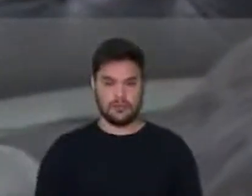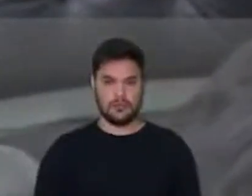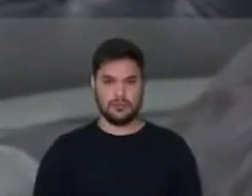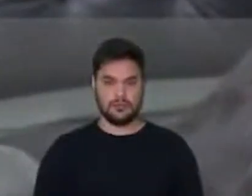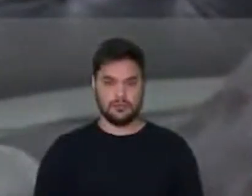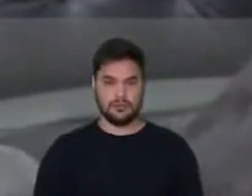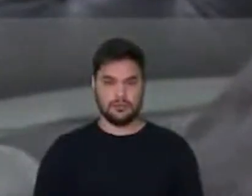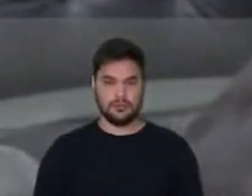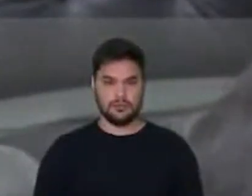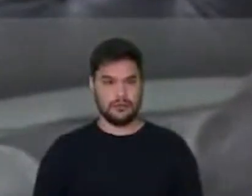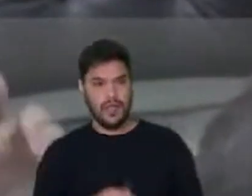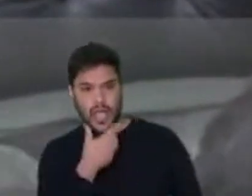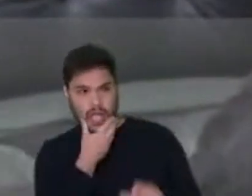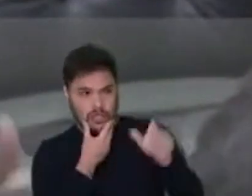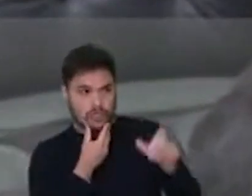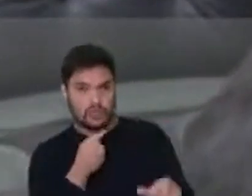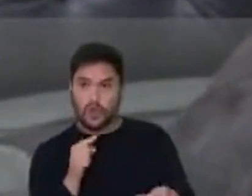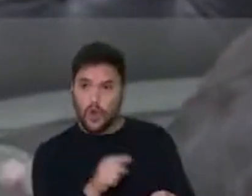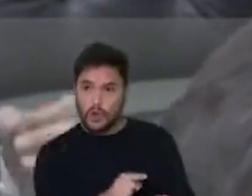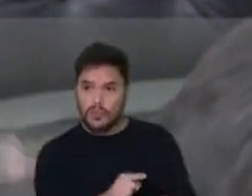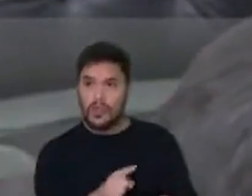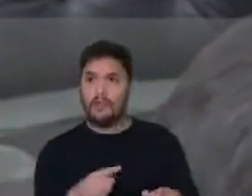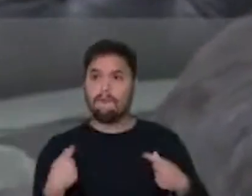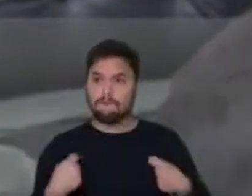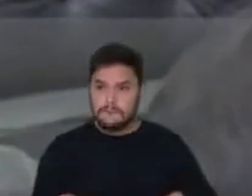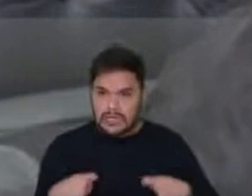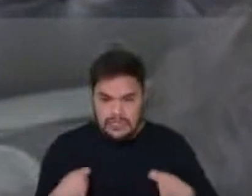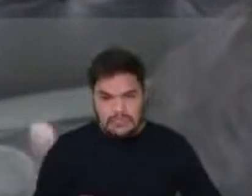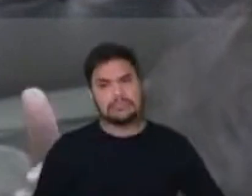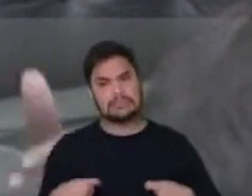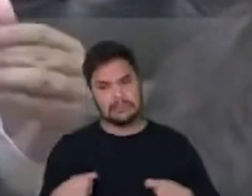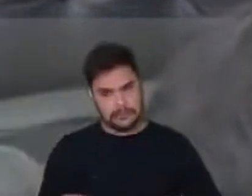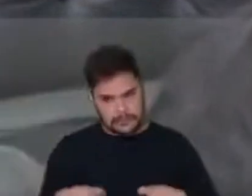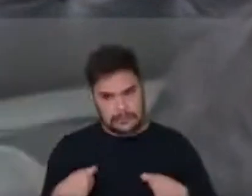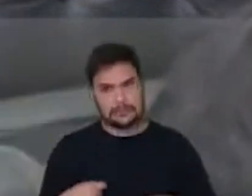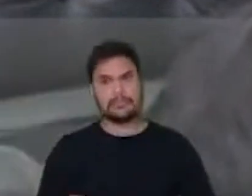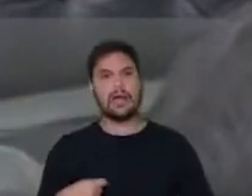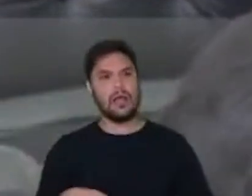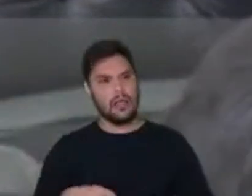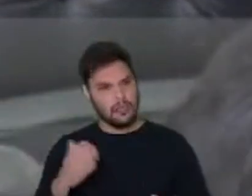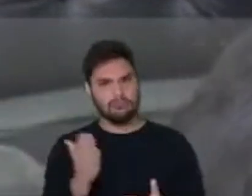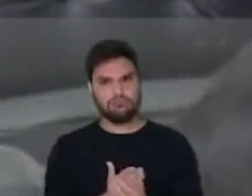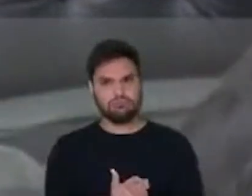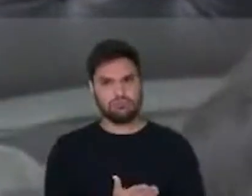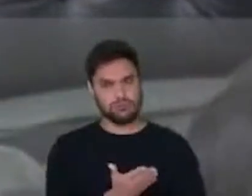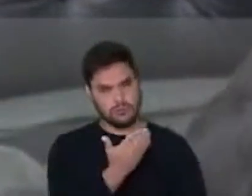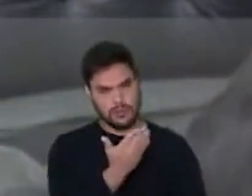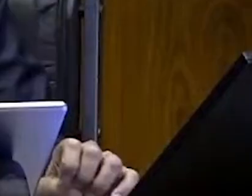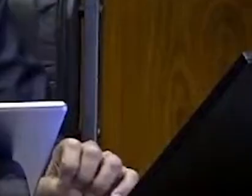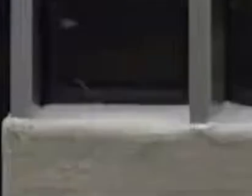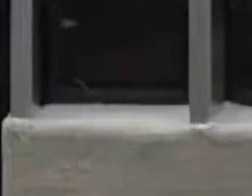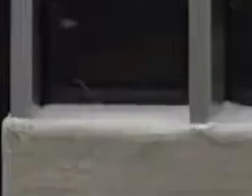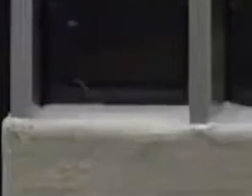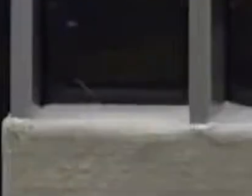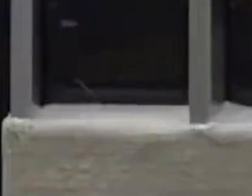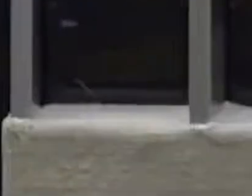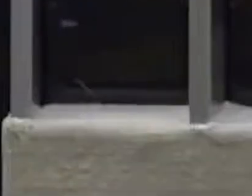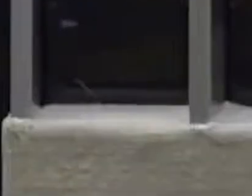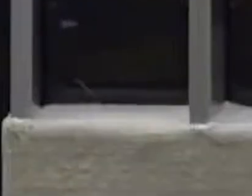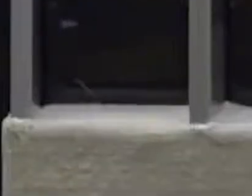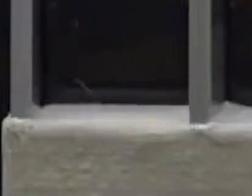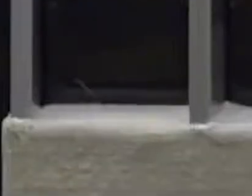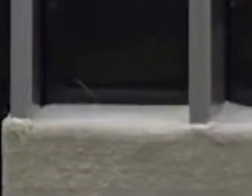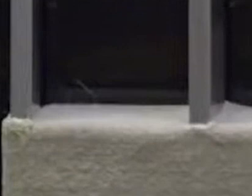LGBTQIA+. Esse sujeito precisa ser devidamente responsabilizado. Obrigado.